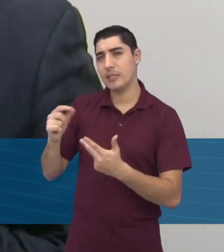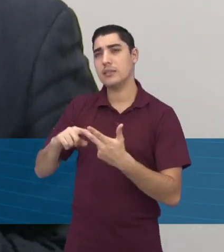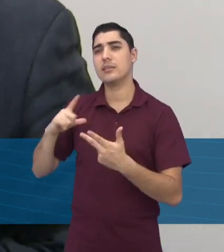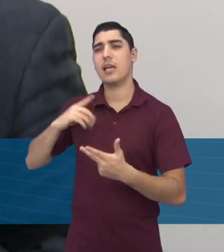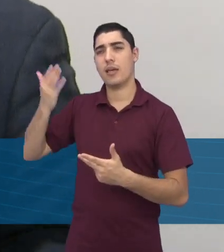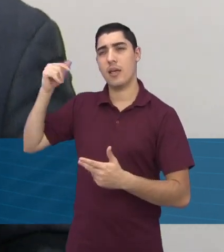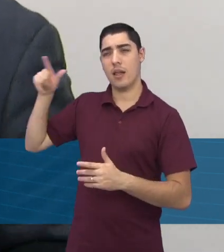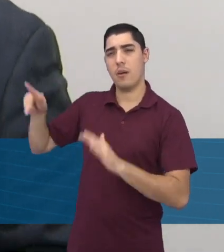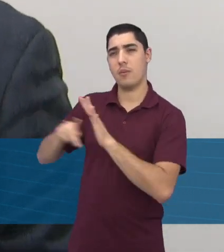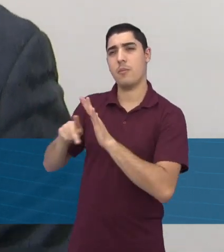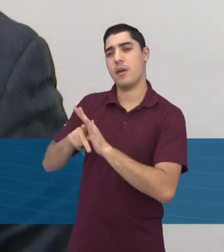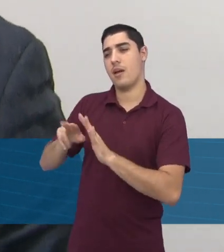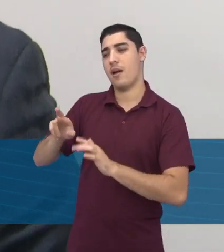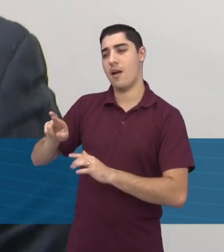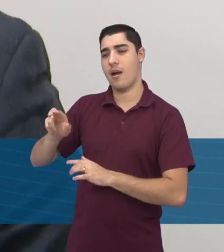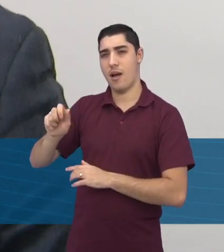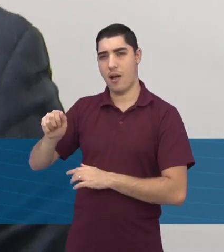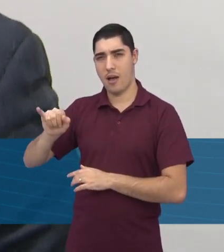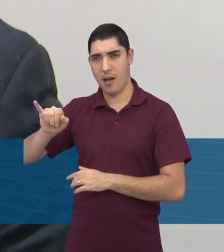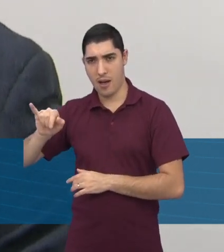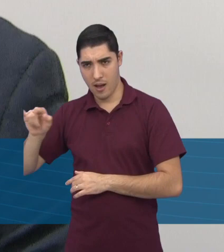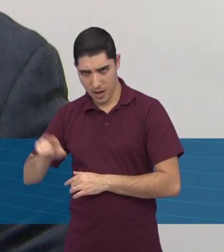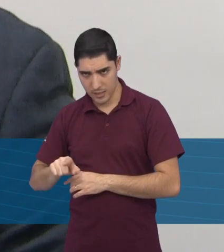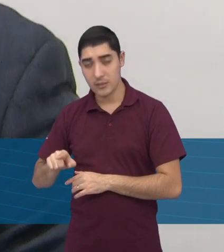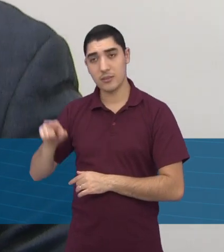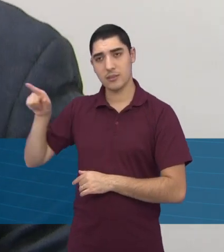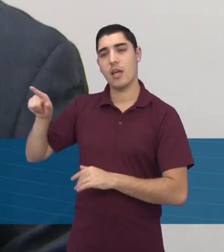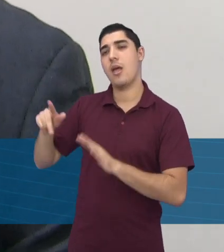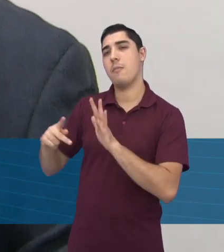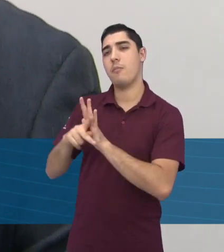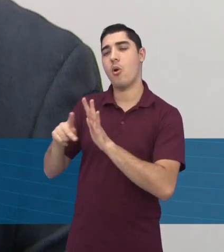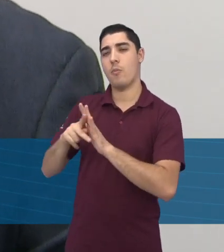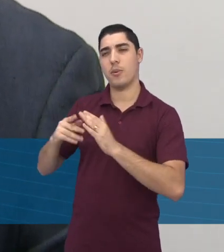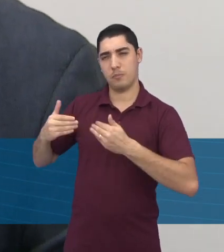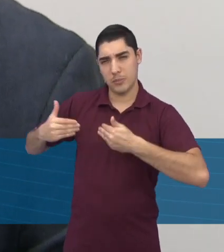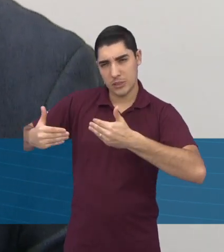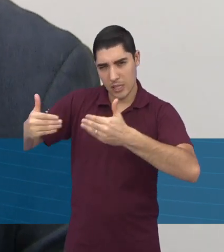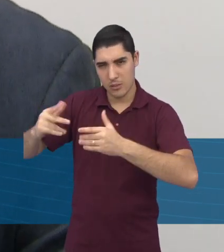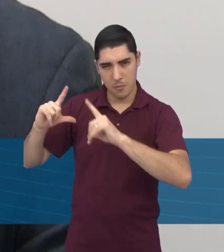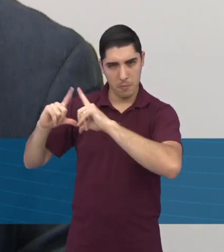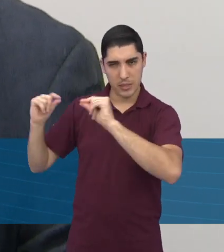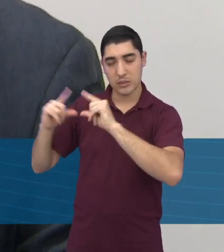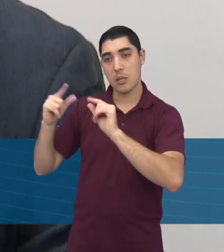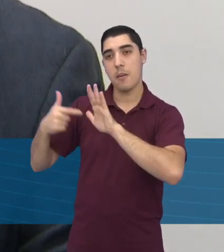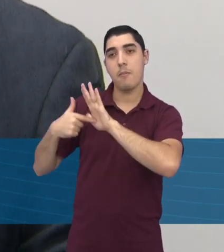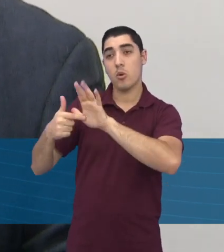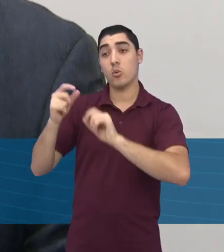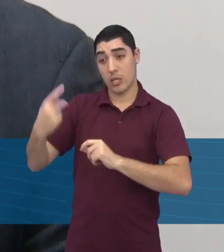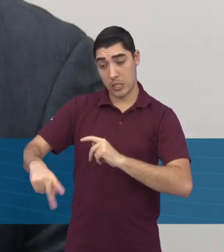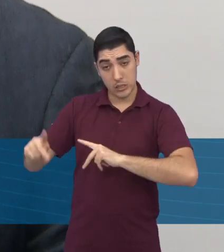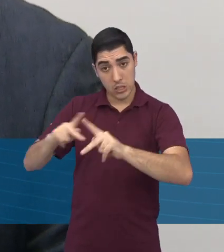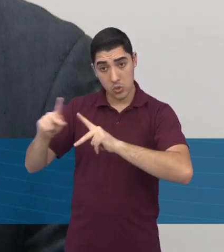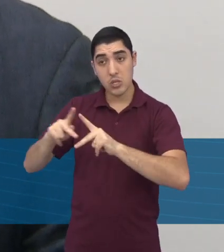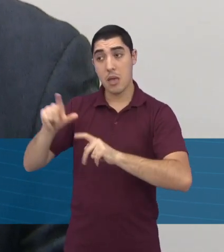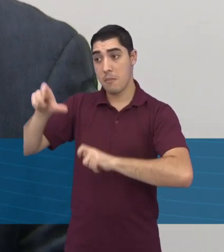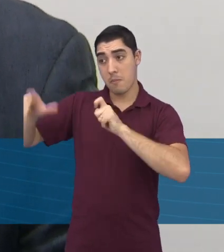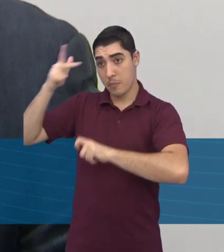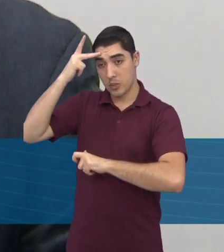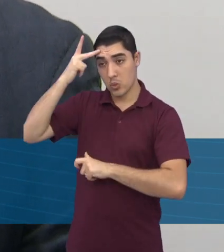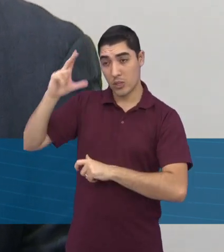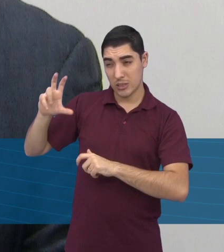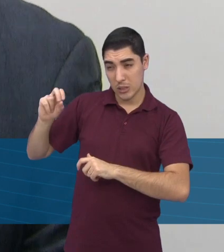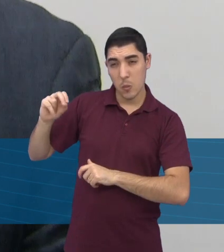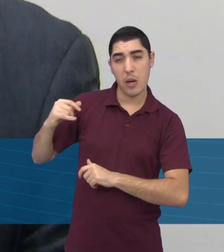RAIS, do Ministério, né, de Brasília, nós tínhamos por volta de 12% da população que trabalhava em São José dos Campos acima de 50 anos,